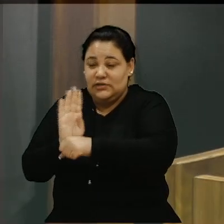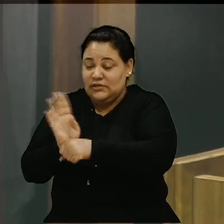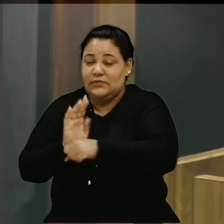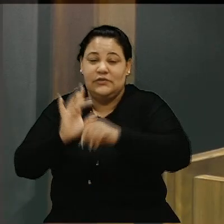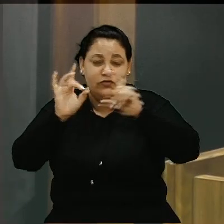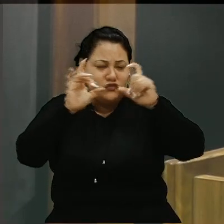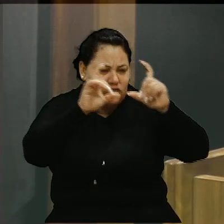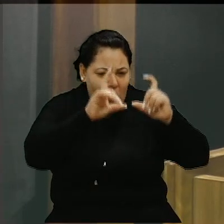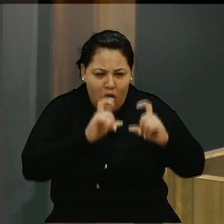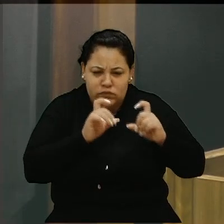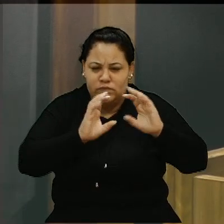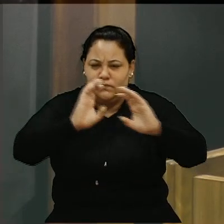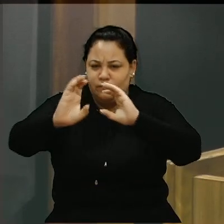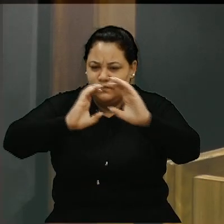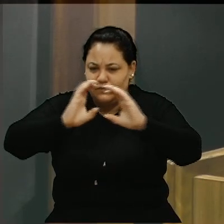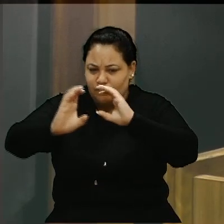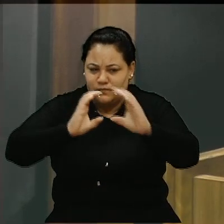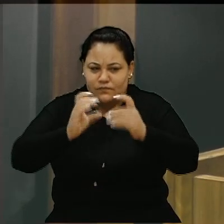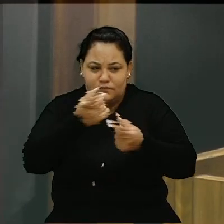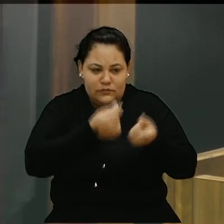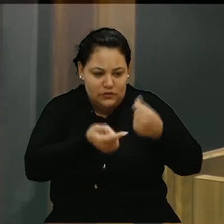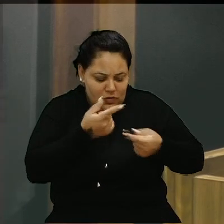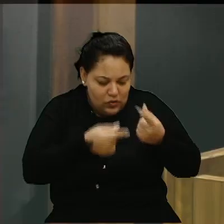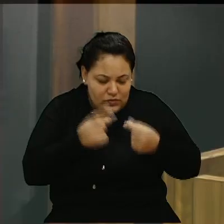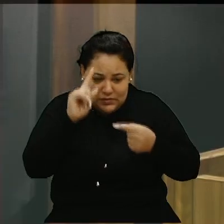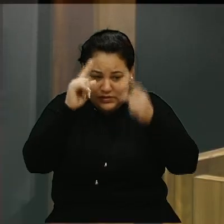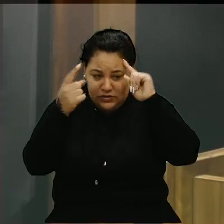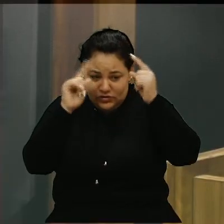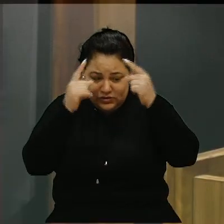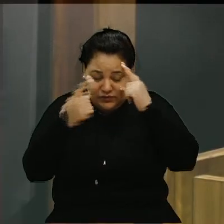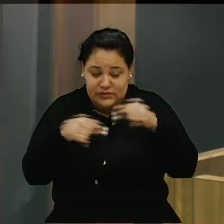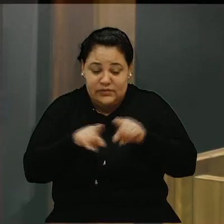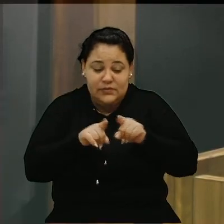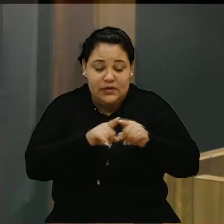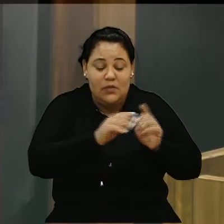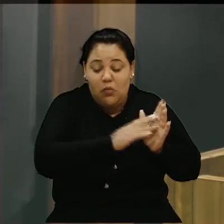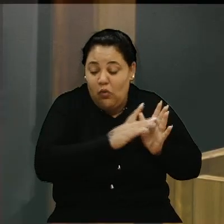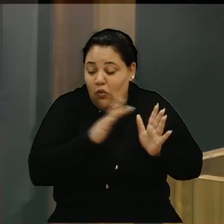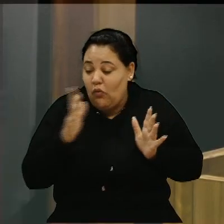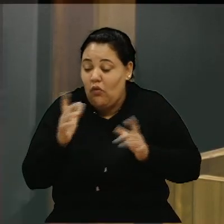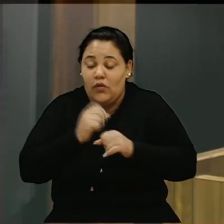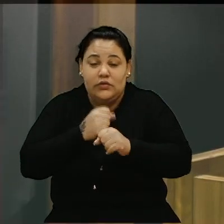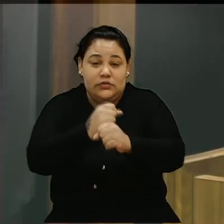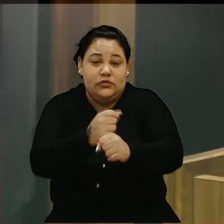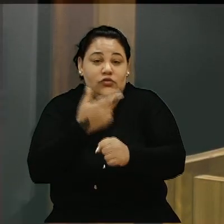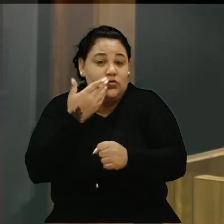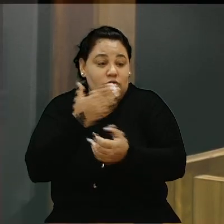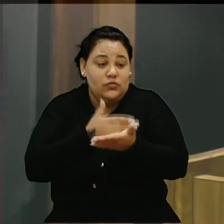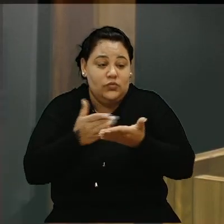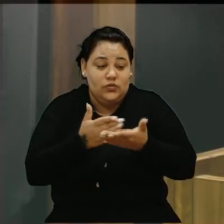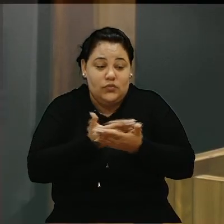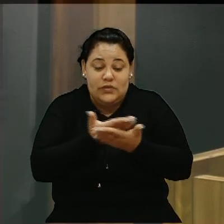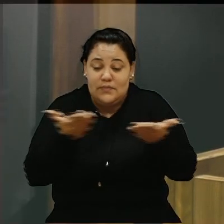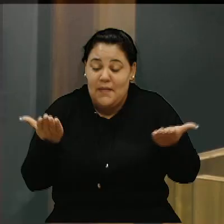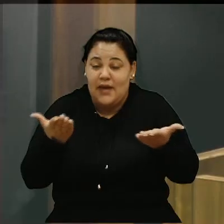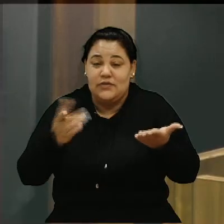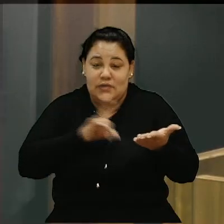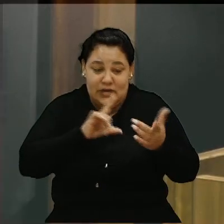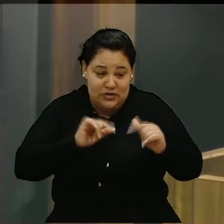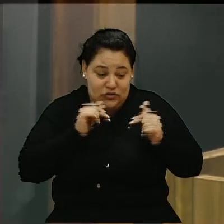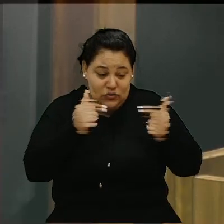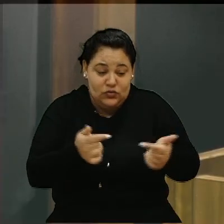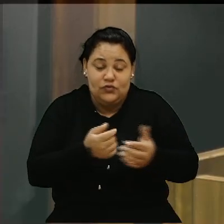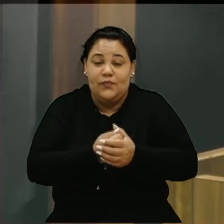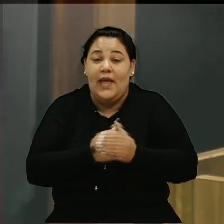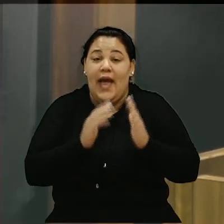fotografia, comunicação, economia criativa e, com o passar dos anos, nos tornamos um espaço capitalizador de iniciativas. A Casa